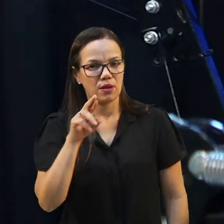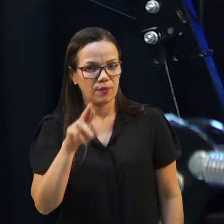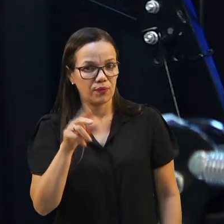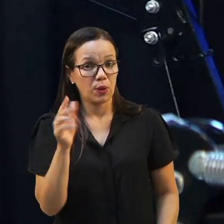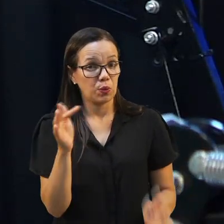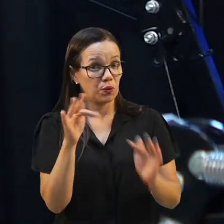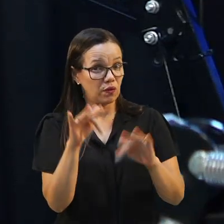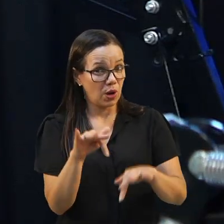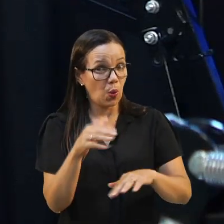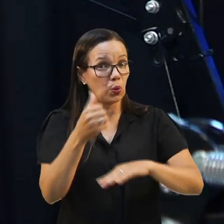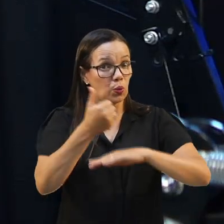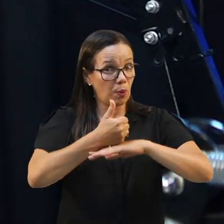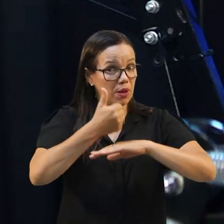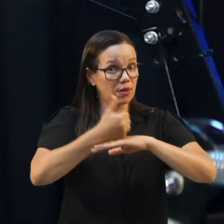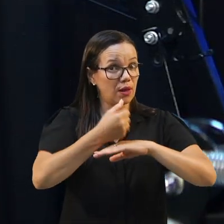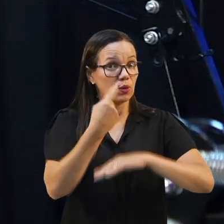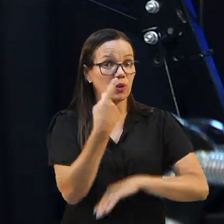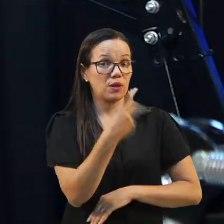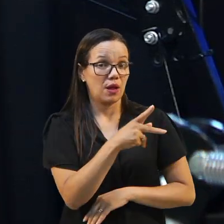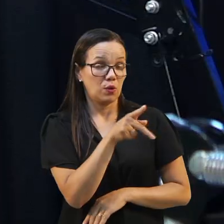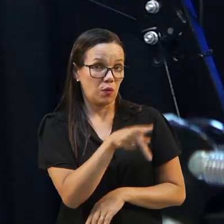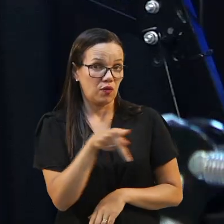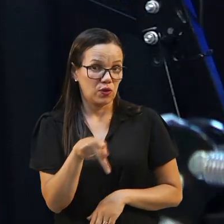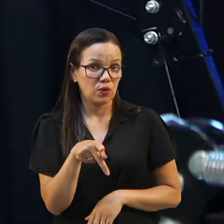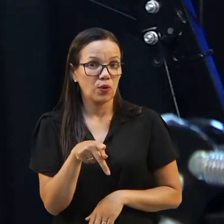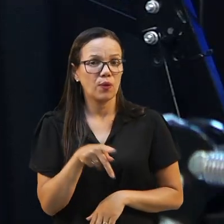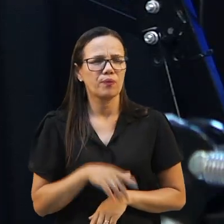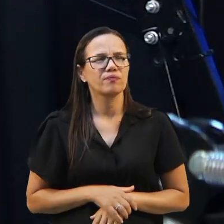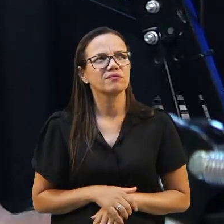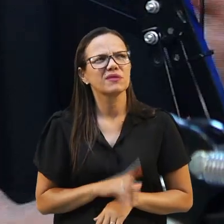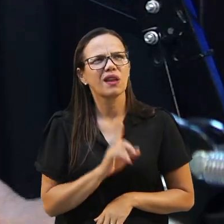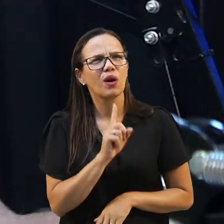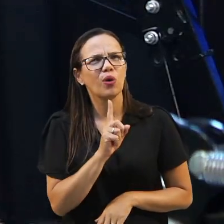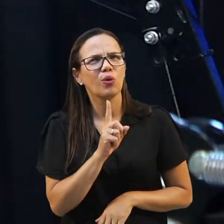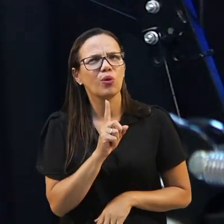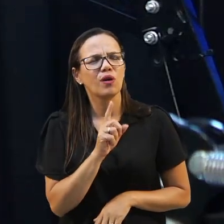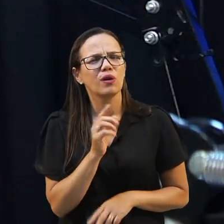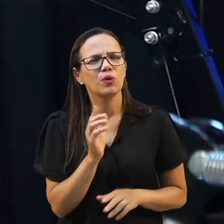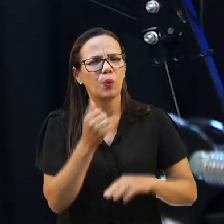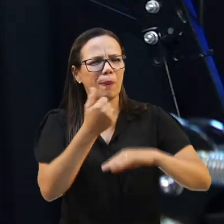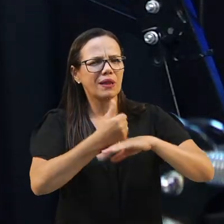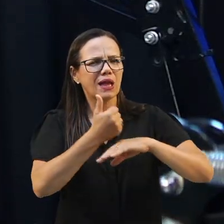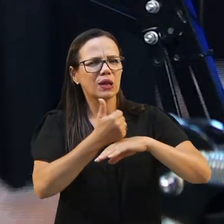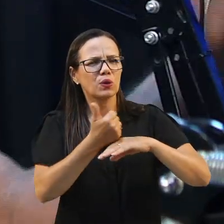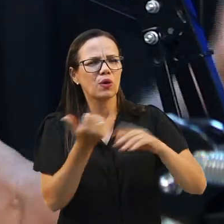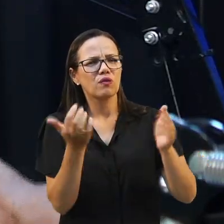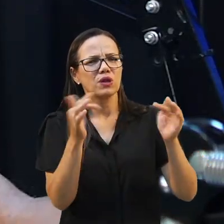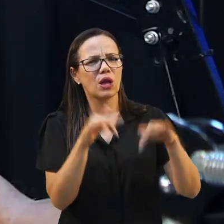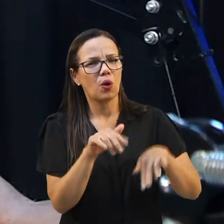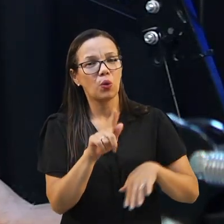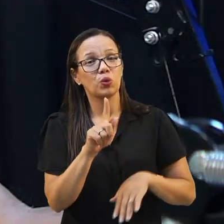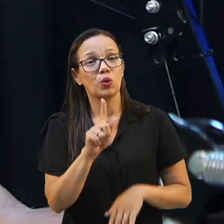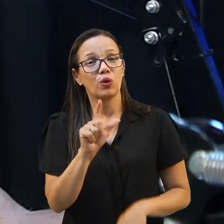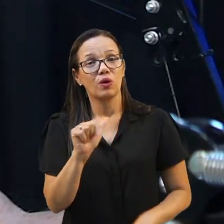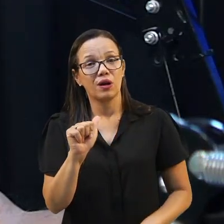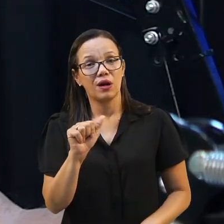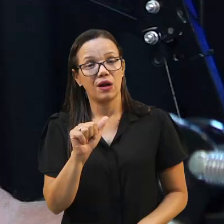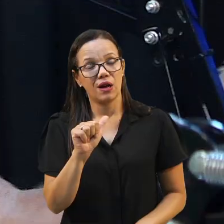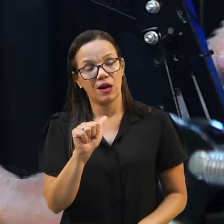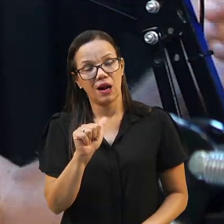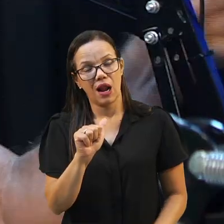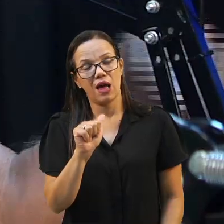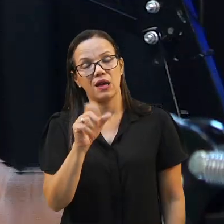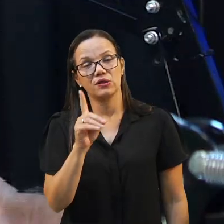mandato do professor Nestor, não foi do final do mandato do professor Gladstone, que veio na